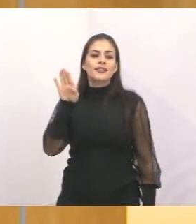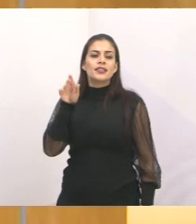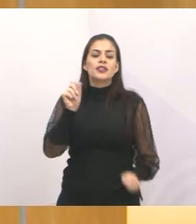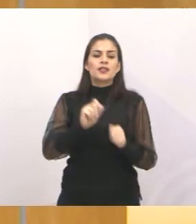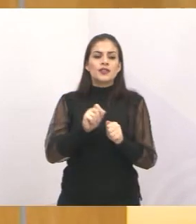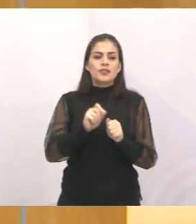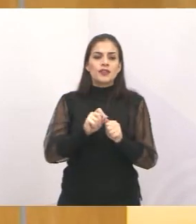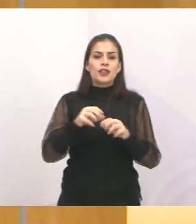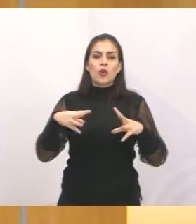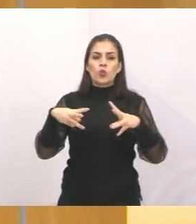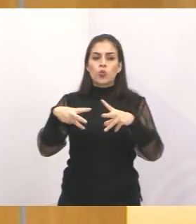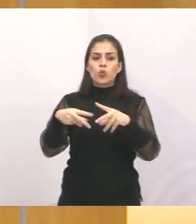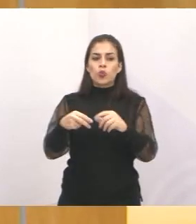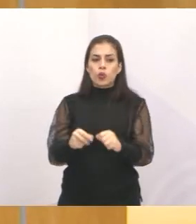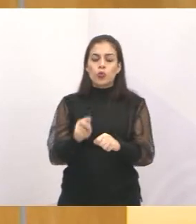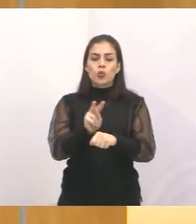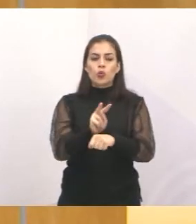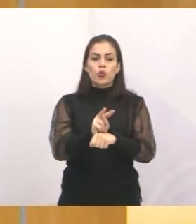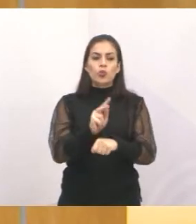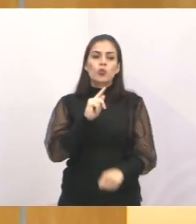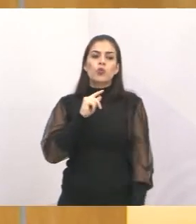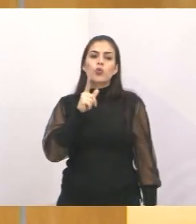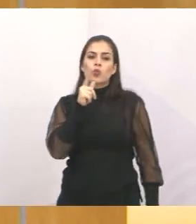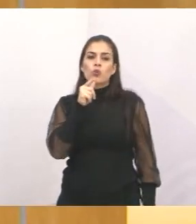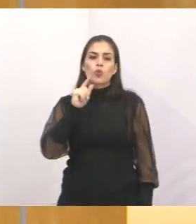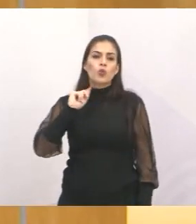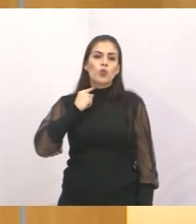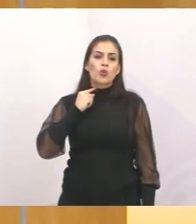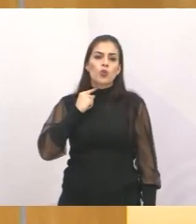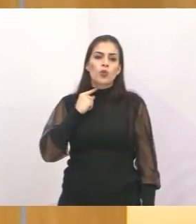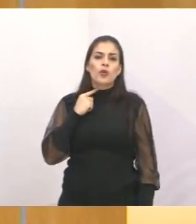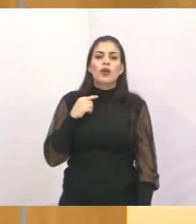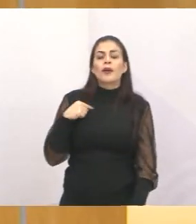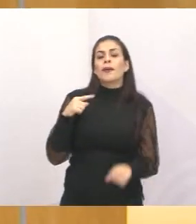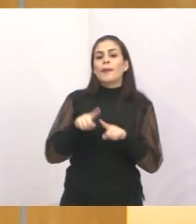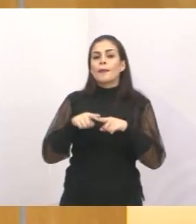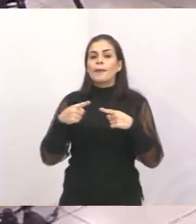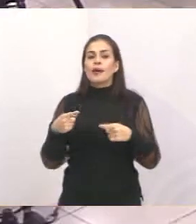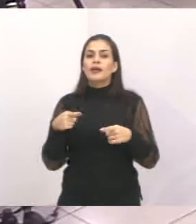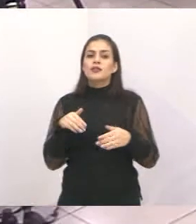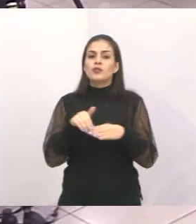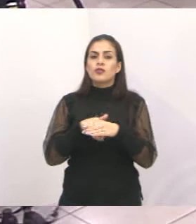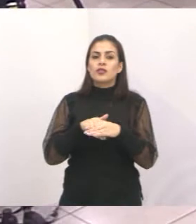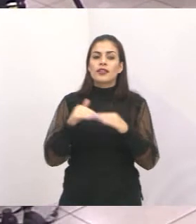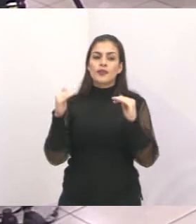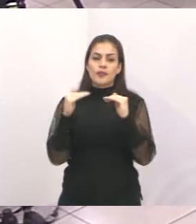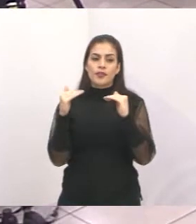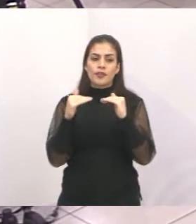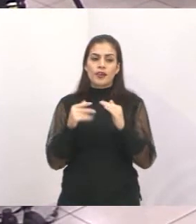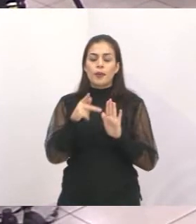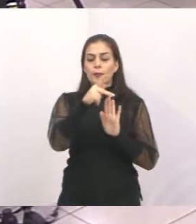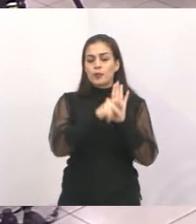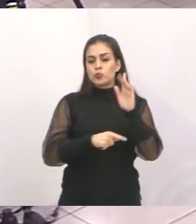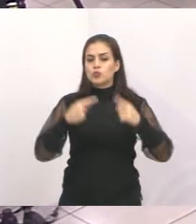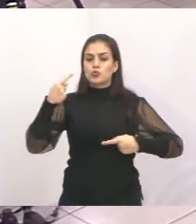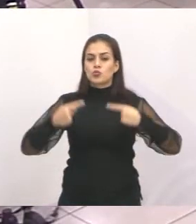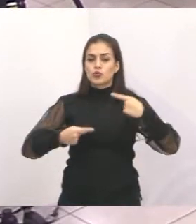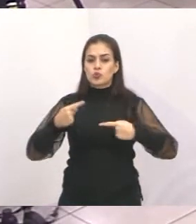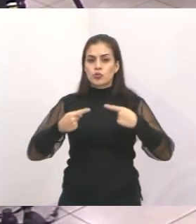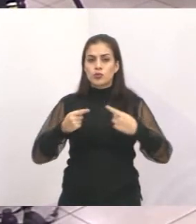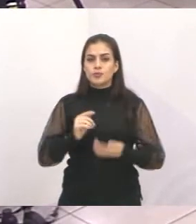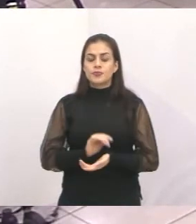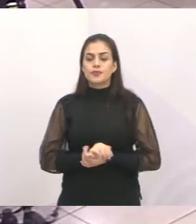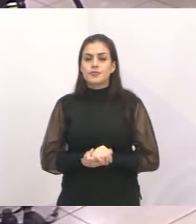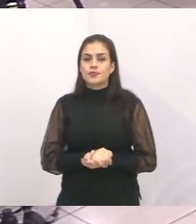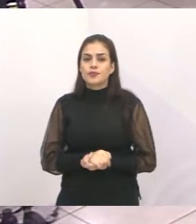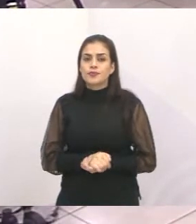do tratamento e coleta de esgoto na nossa cidade. Mas eu vou votar favorável. Projeto continua em discussão.